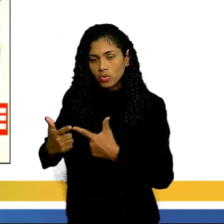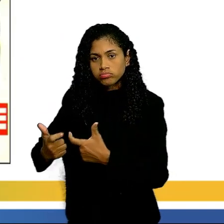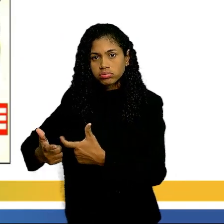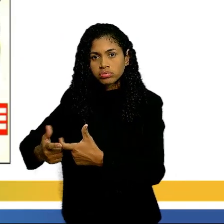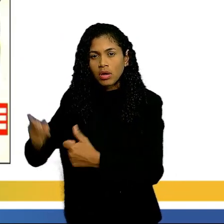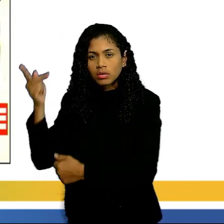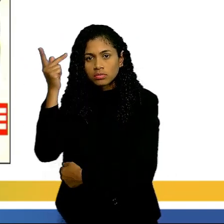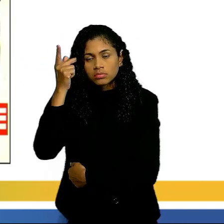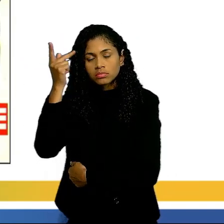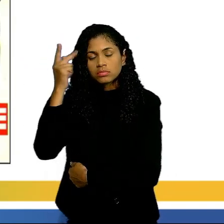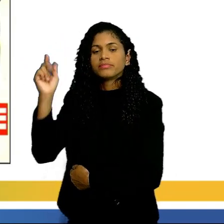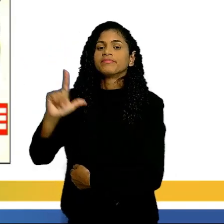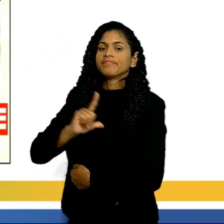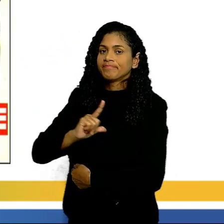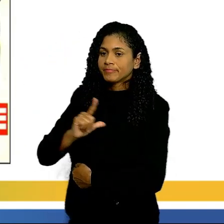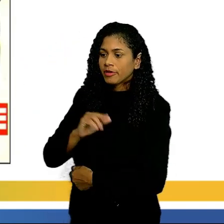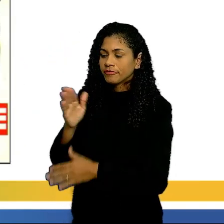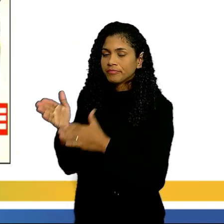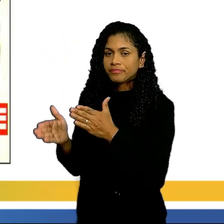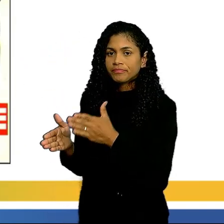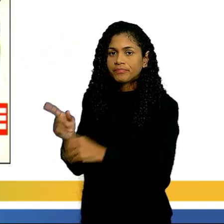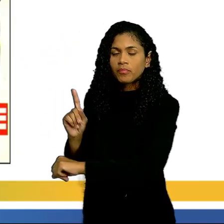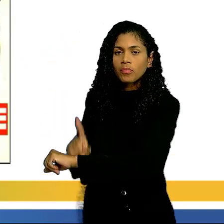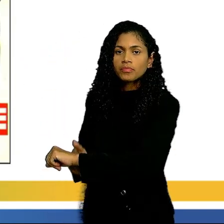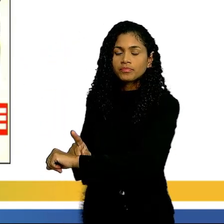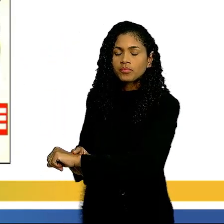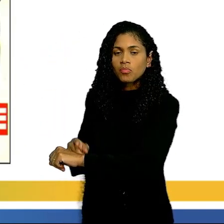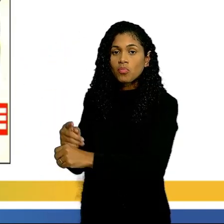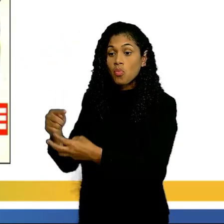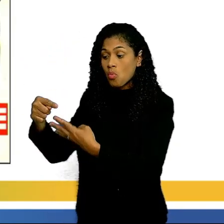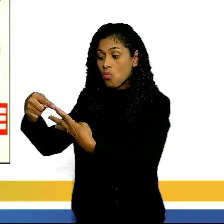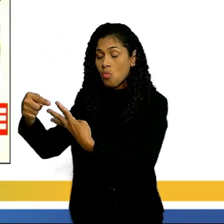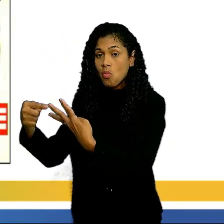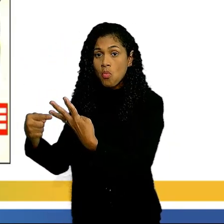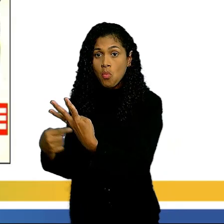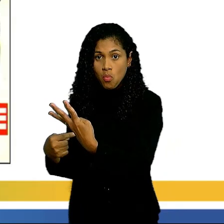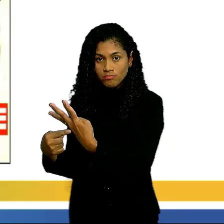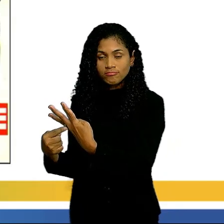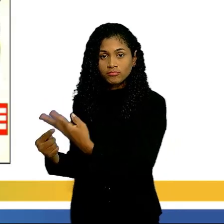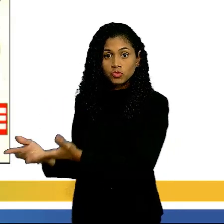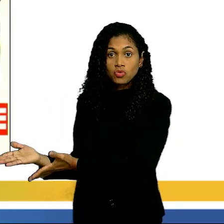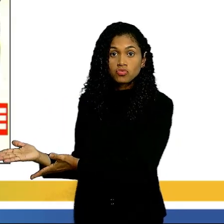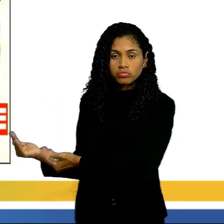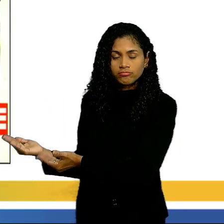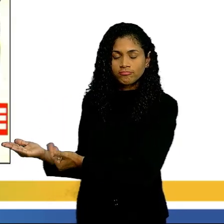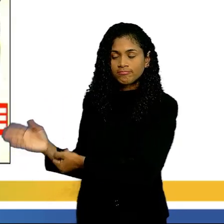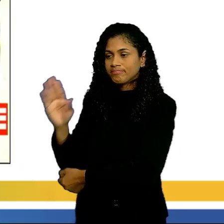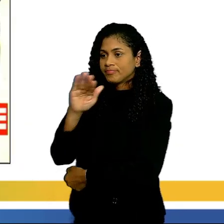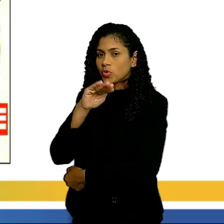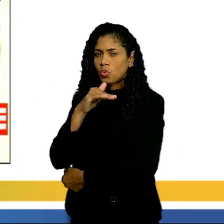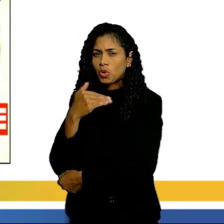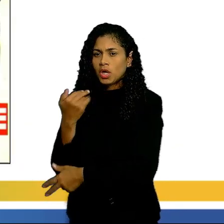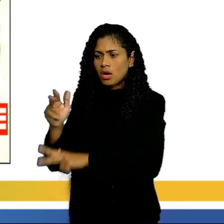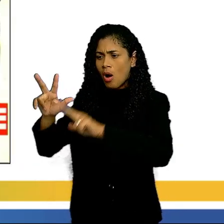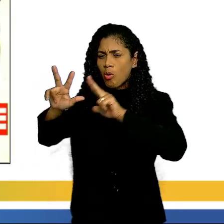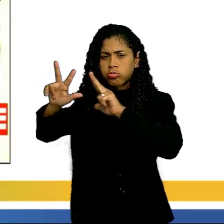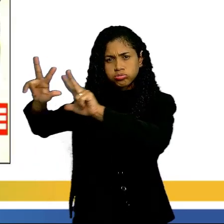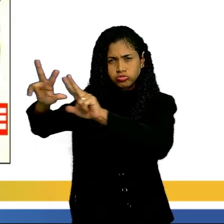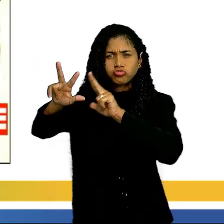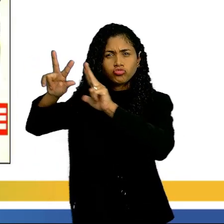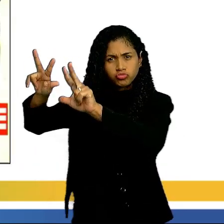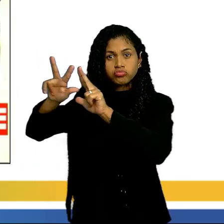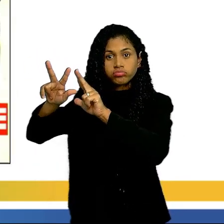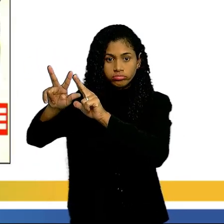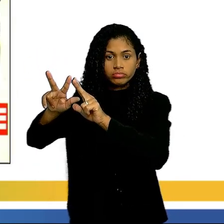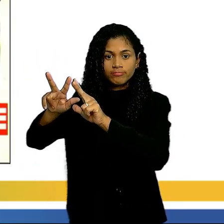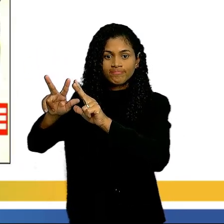paulistas, houve um episódio em que 4 jovens morreram durante os protestos, né? Aí estão as siglas dos